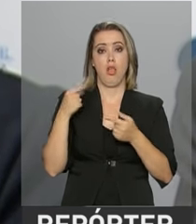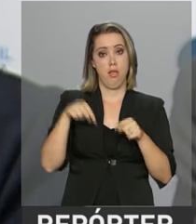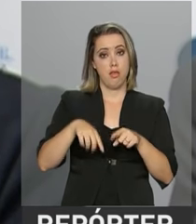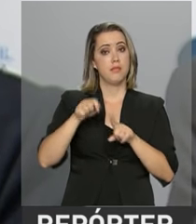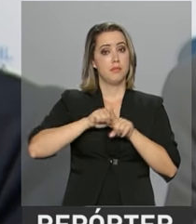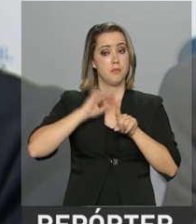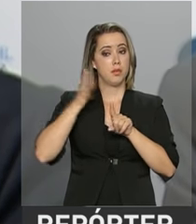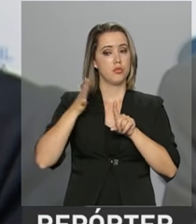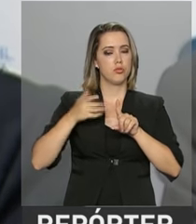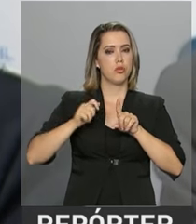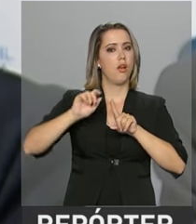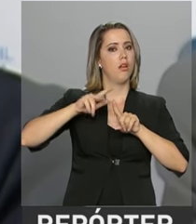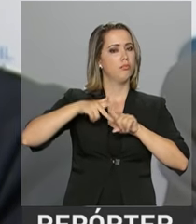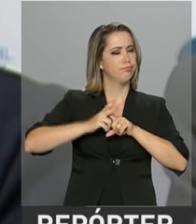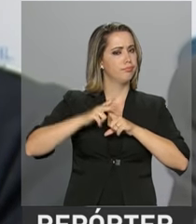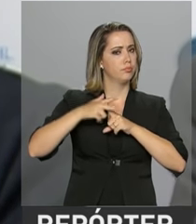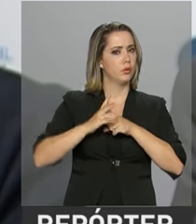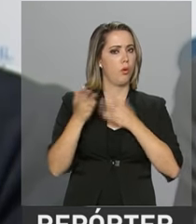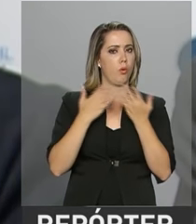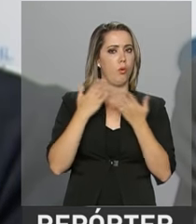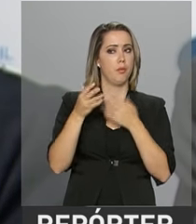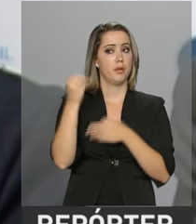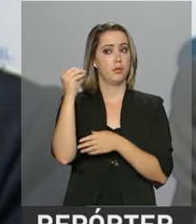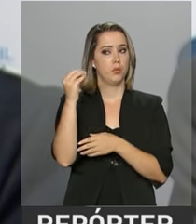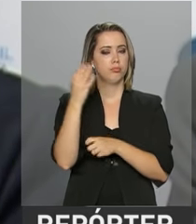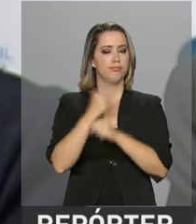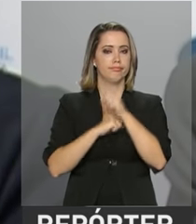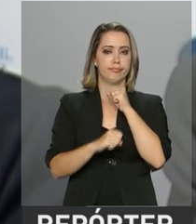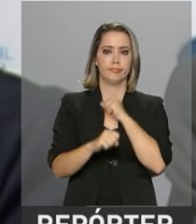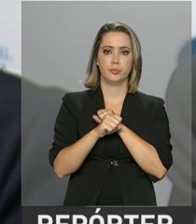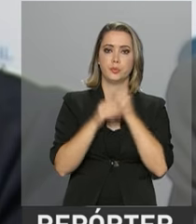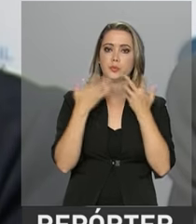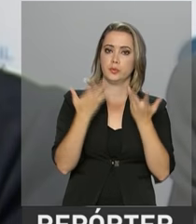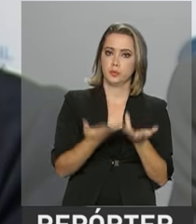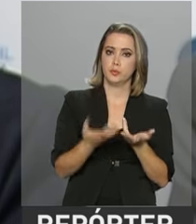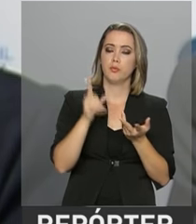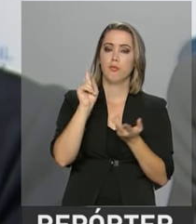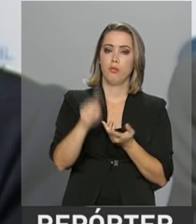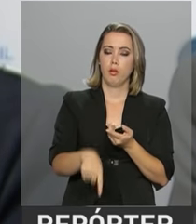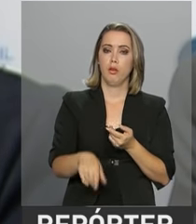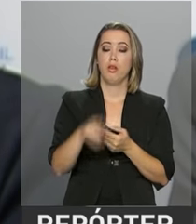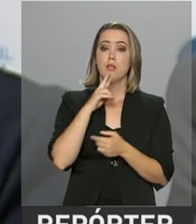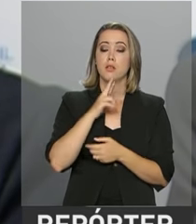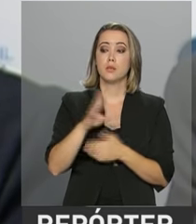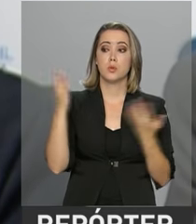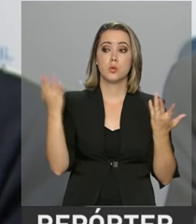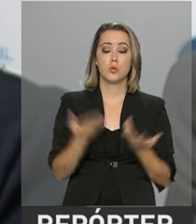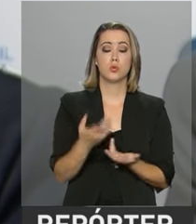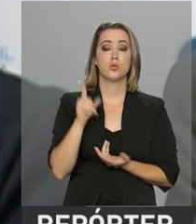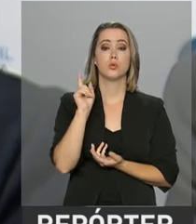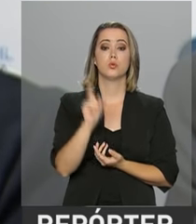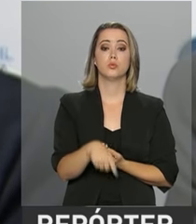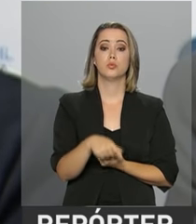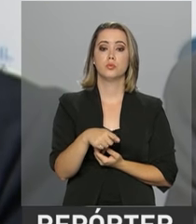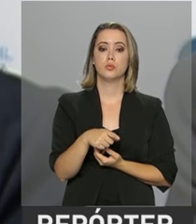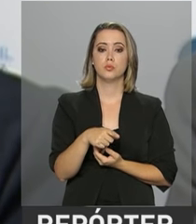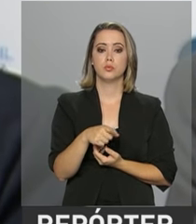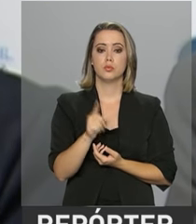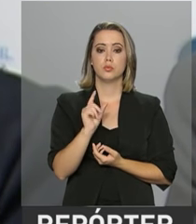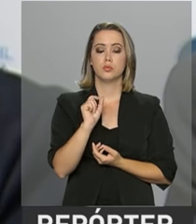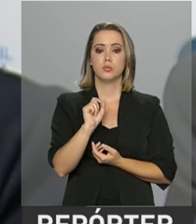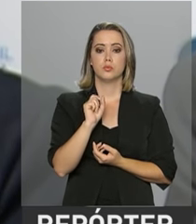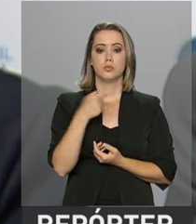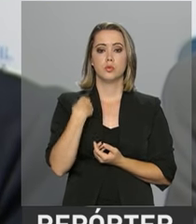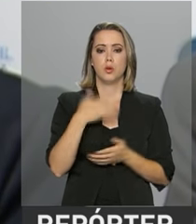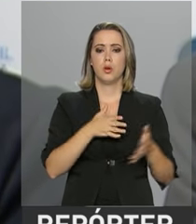em relação ao que nós realizamos em outubro do ano passado e acho que o resultado de hoje comprova que